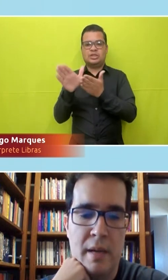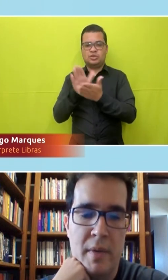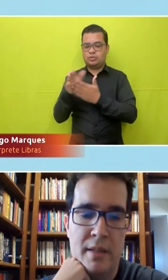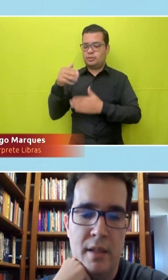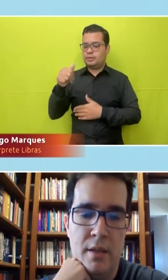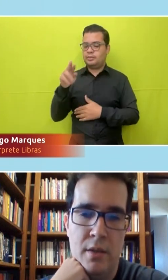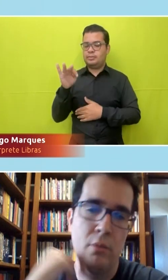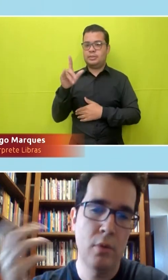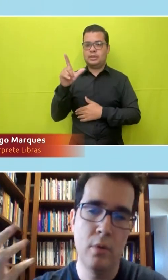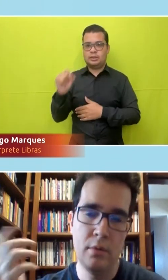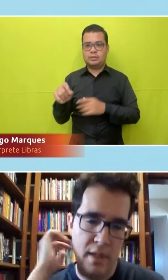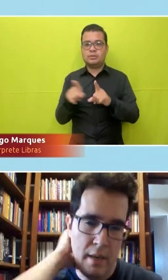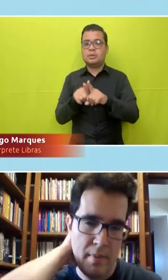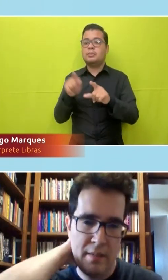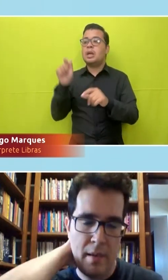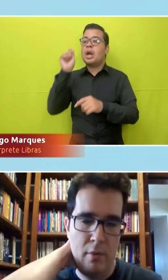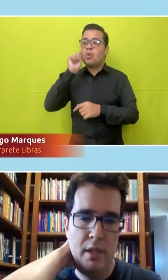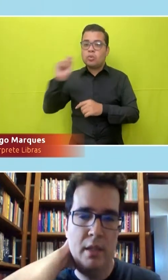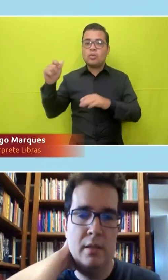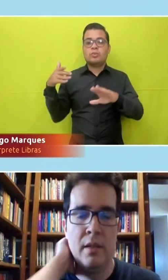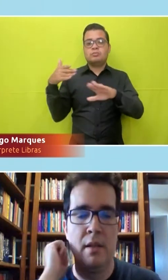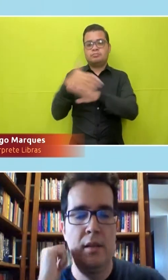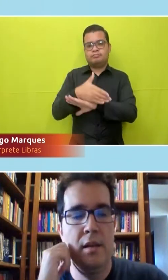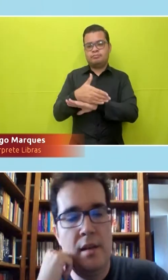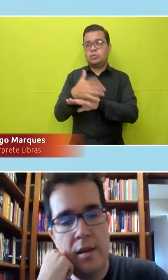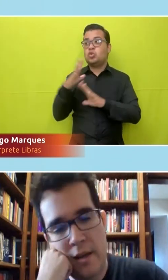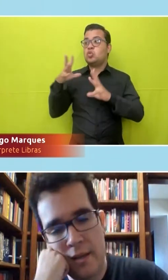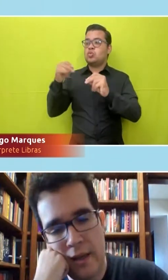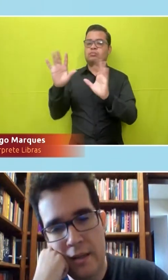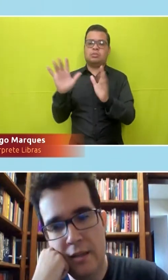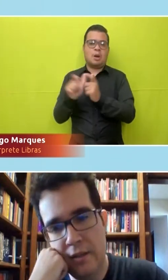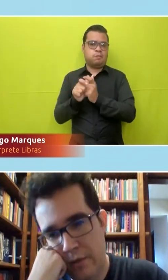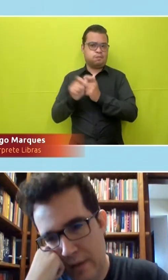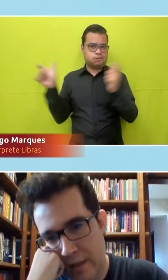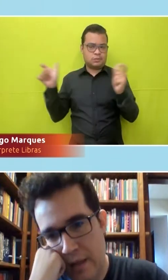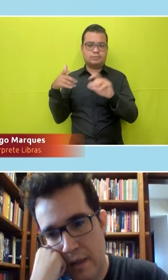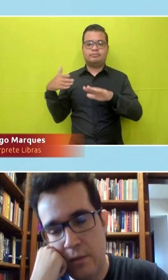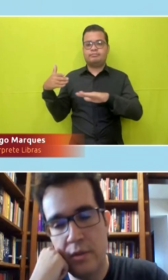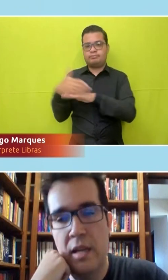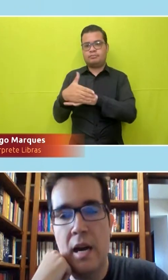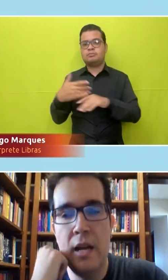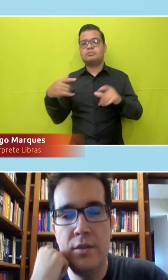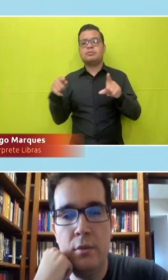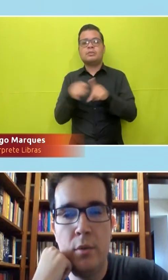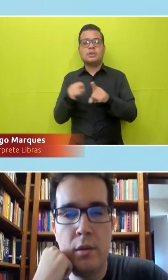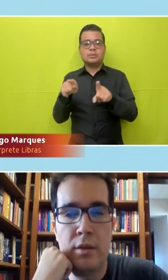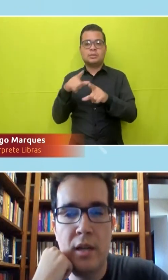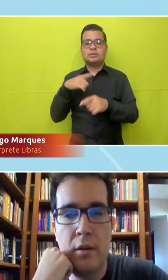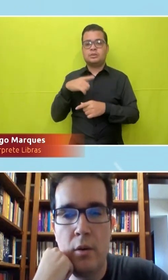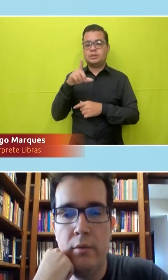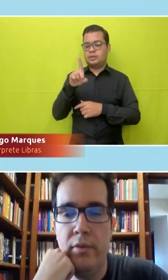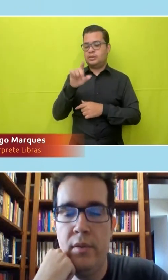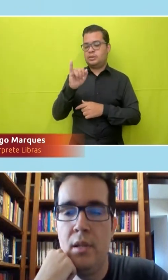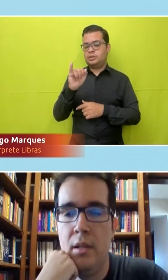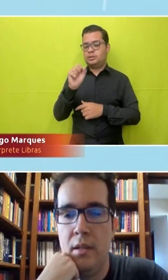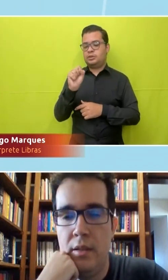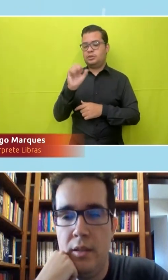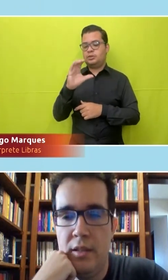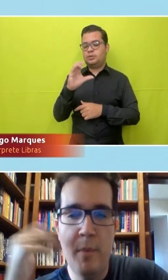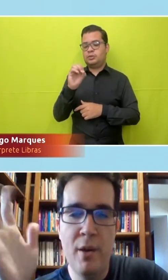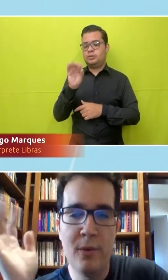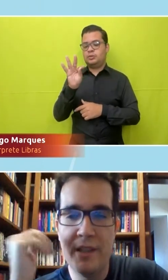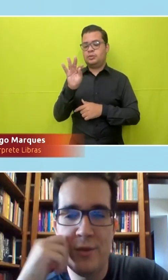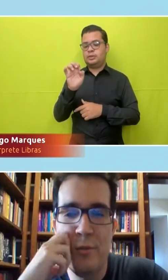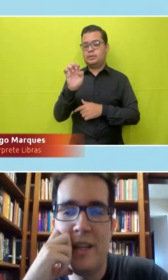vão estar presentes, não todos, né, mas a maioria. E além disso, a gente vai ter discotecagem do Igor Zargov